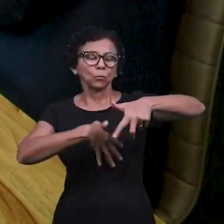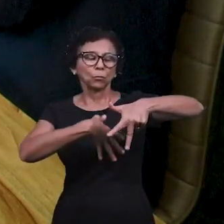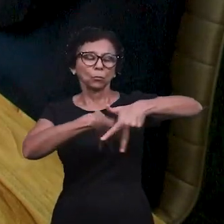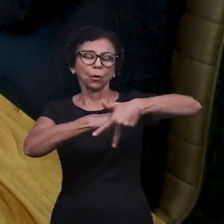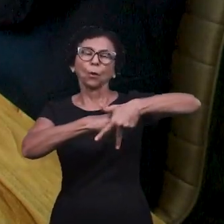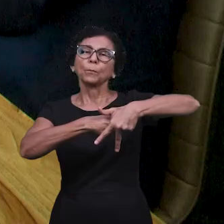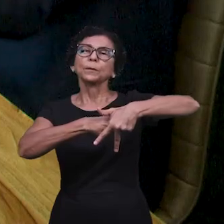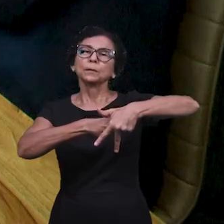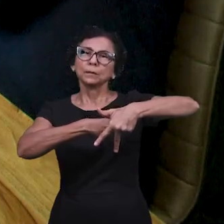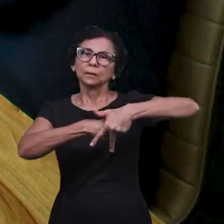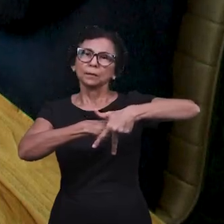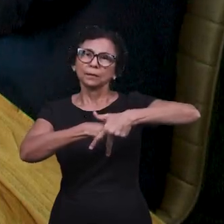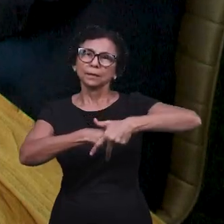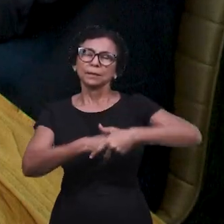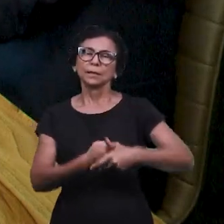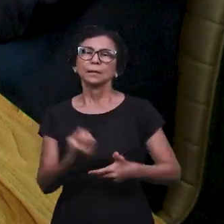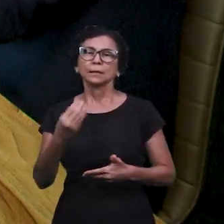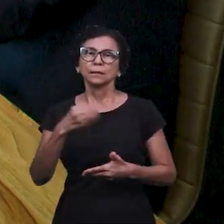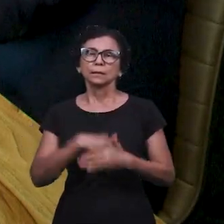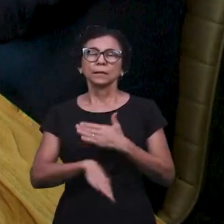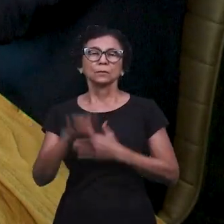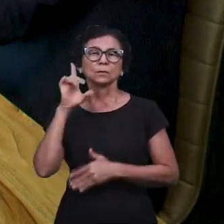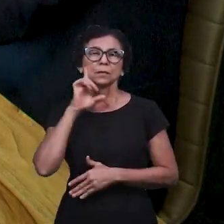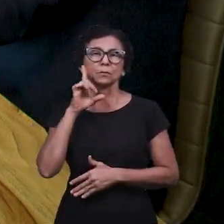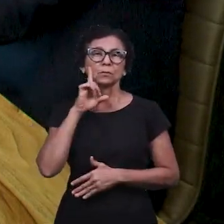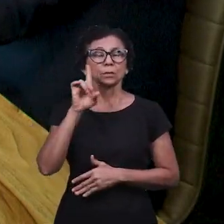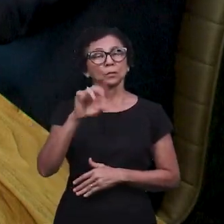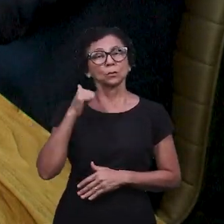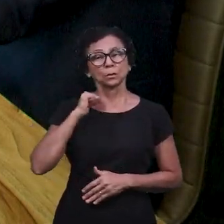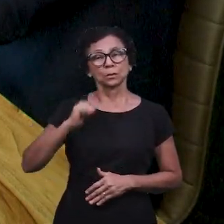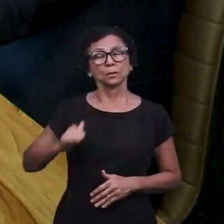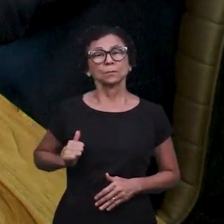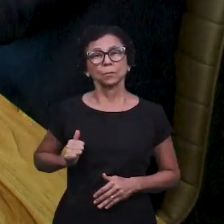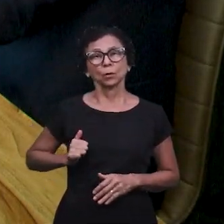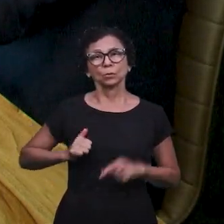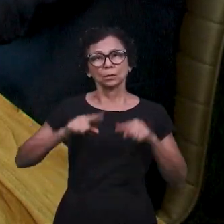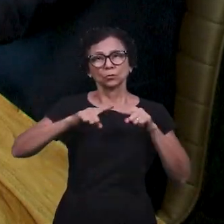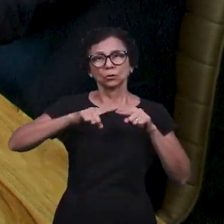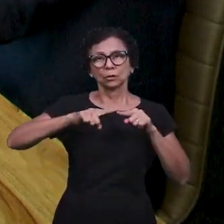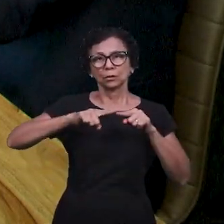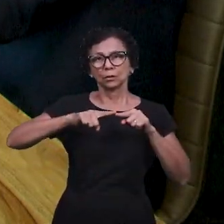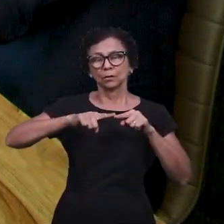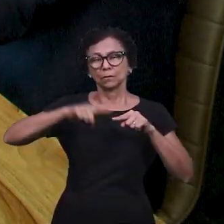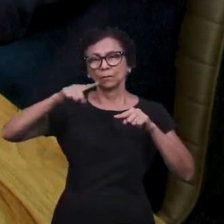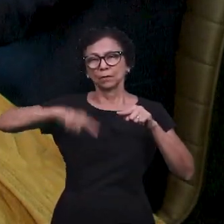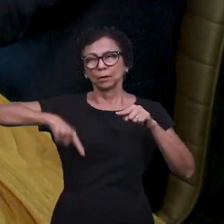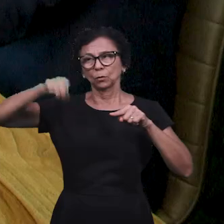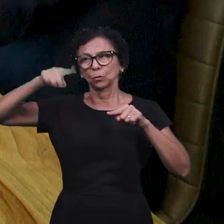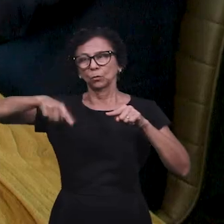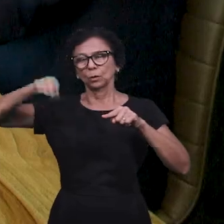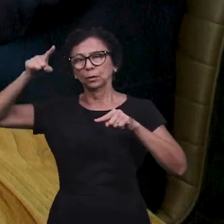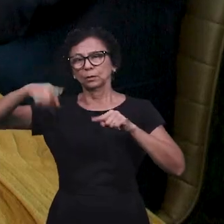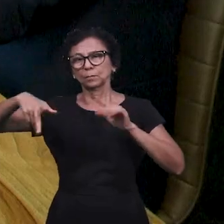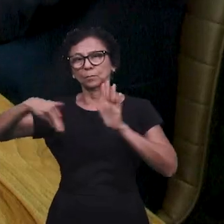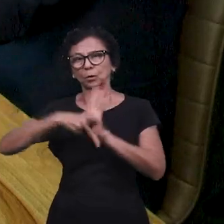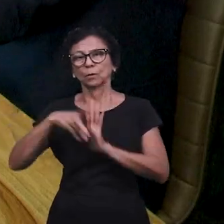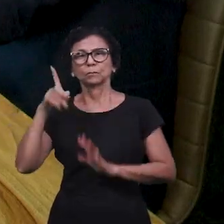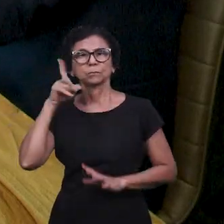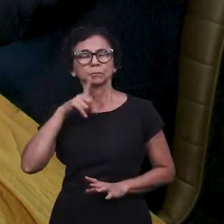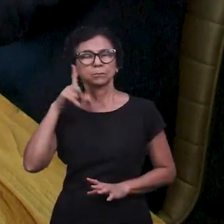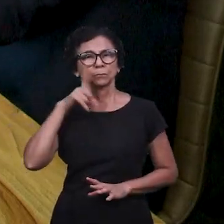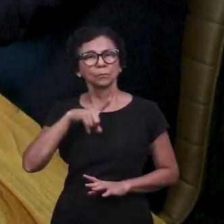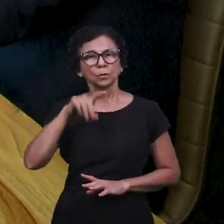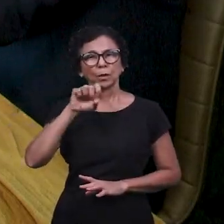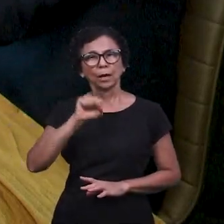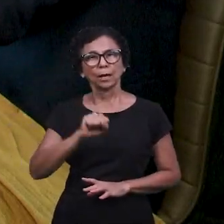operassem nos Estados Unidos ou estivessem nas bolsas americanas, né? Então, o FCPA ele veio após alguns escândalos que ocorreram nos